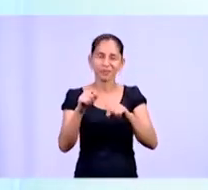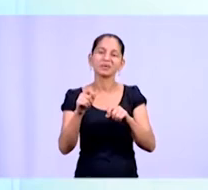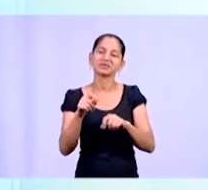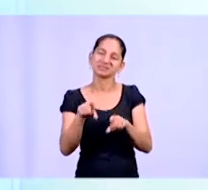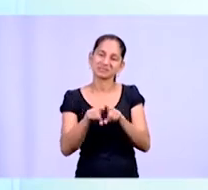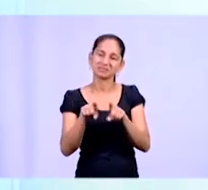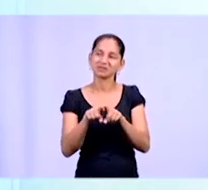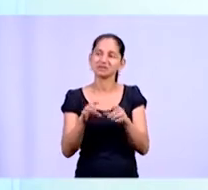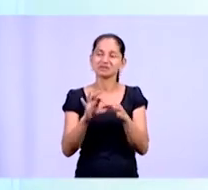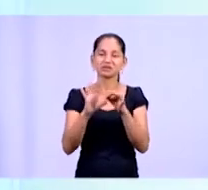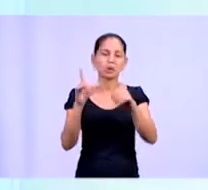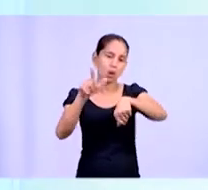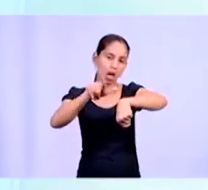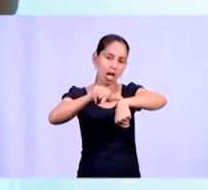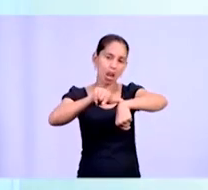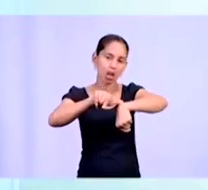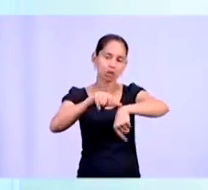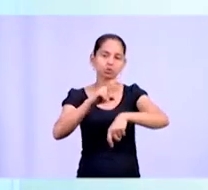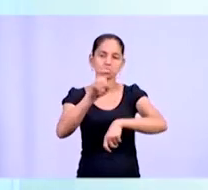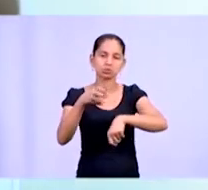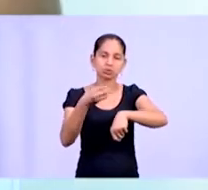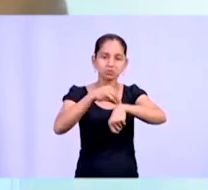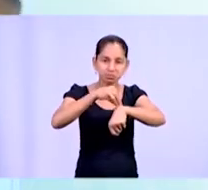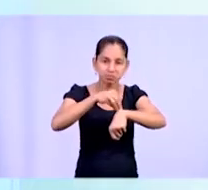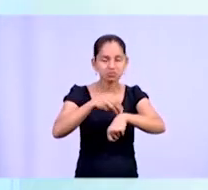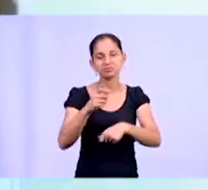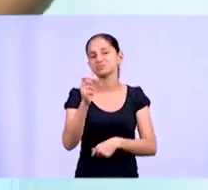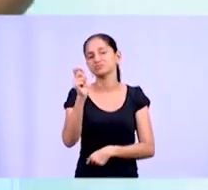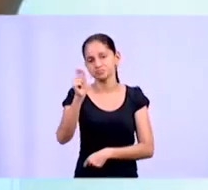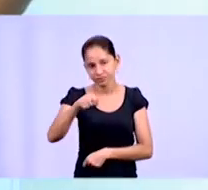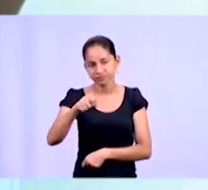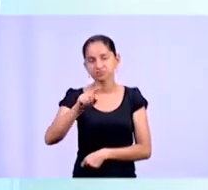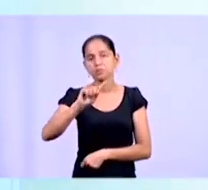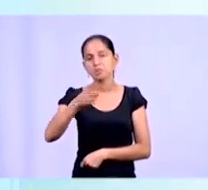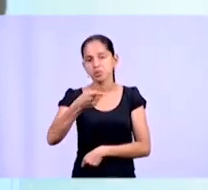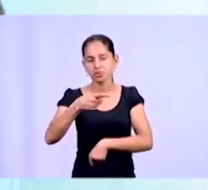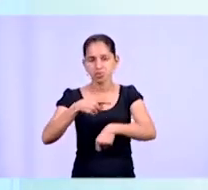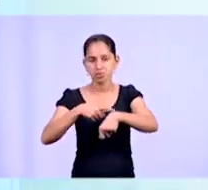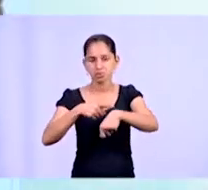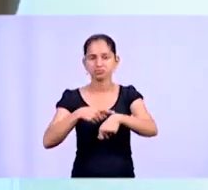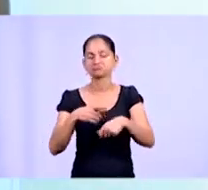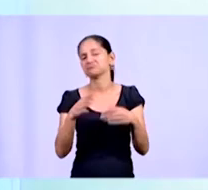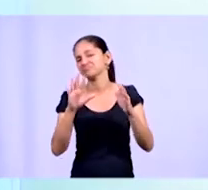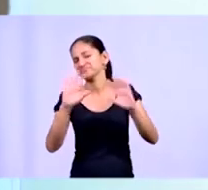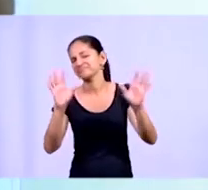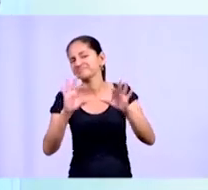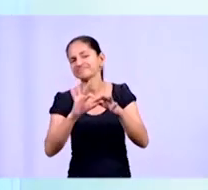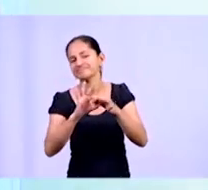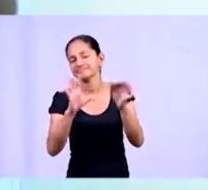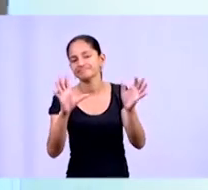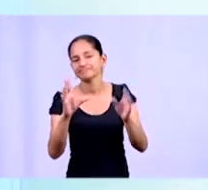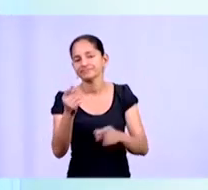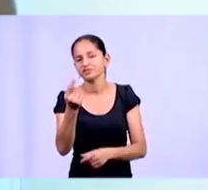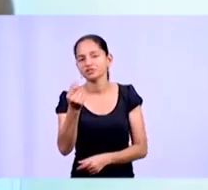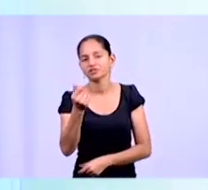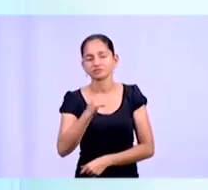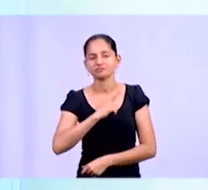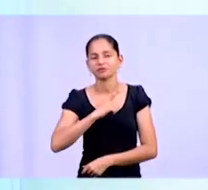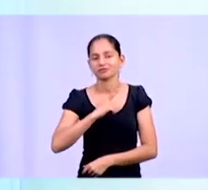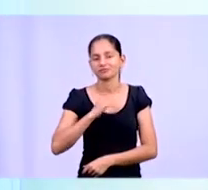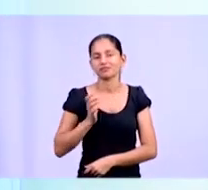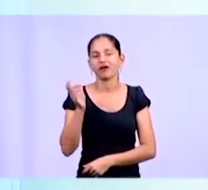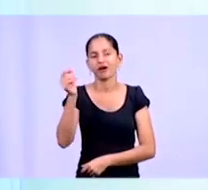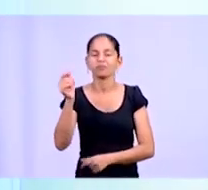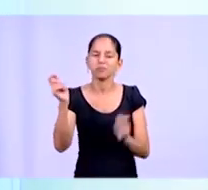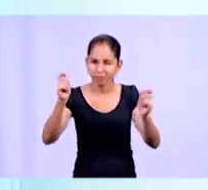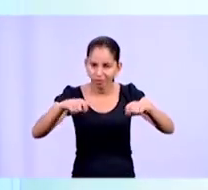óculos. Ou você tem um relógio, que você, com R$1.000, ou não, você está com dinheiro para você comprar um equipamento de tecnologia, qual deles